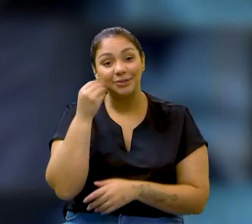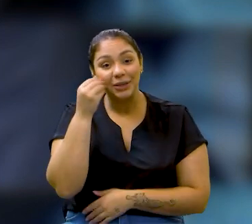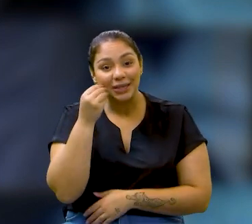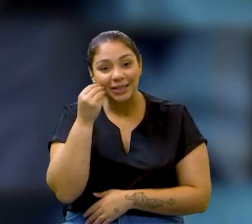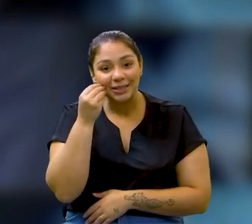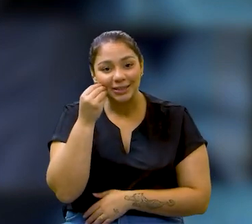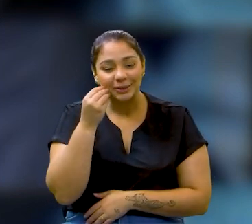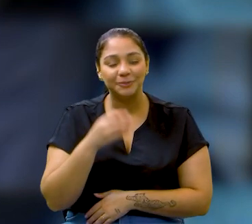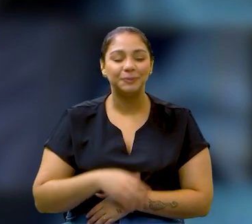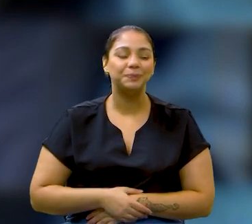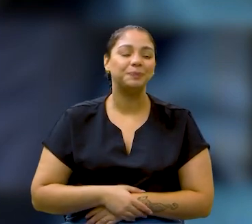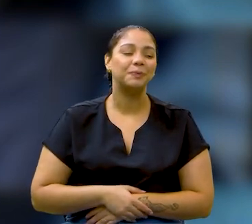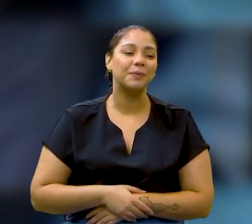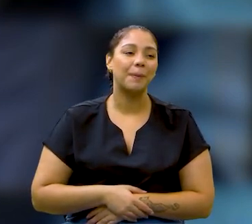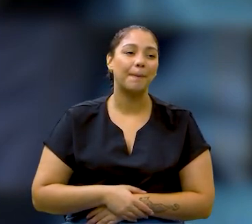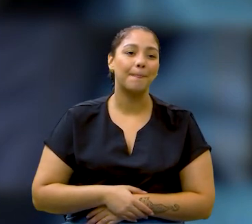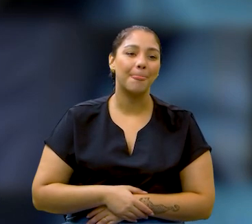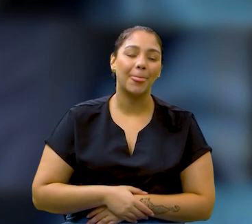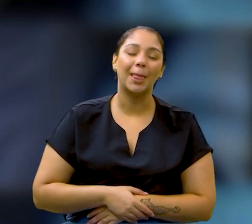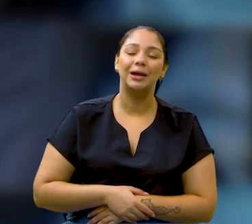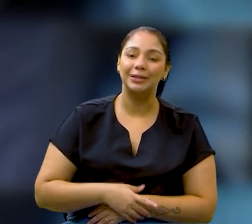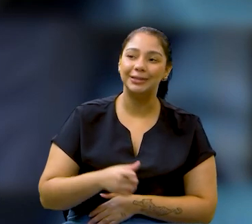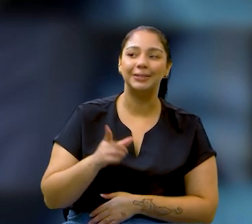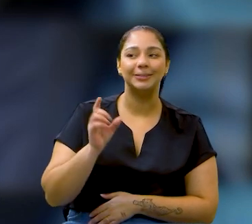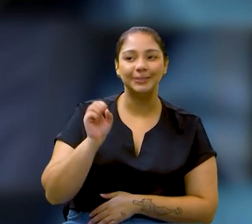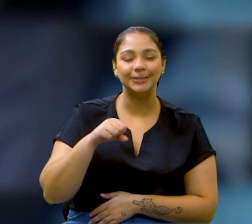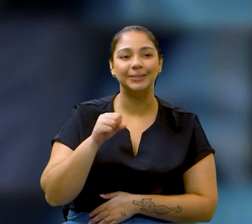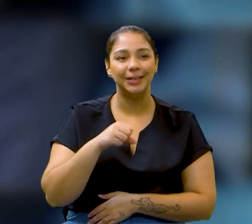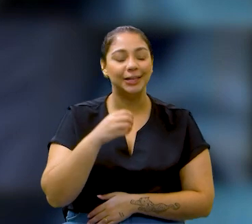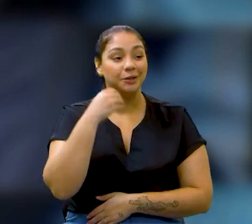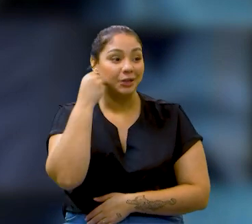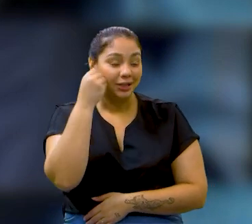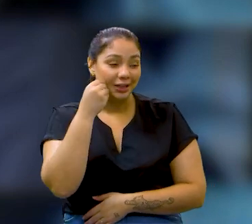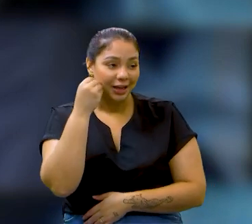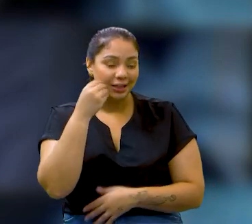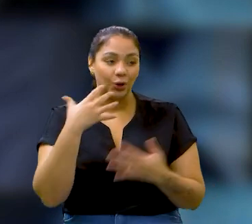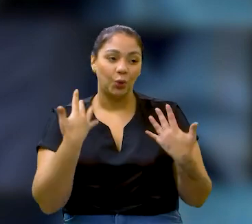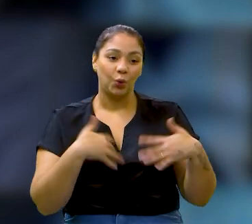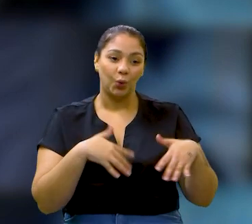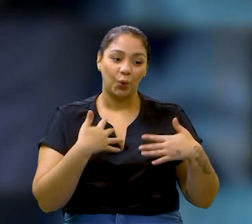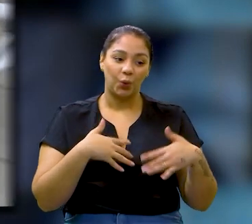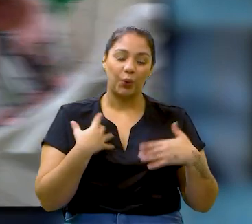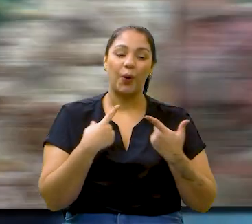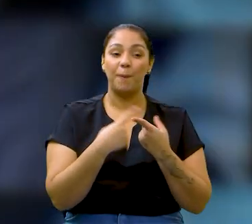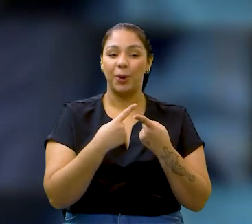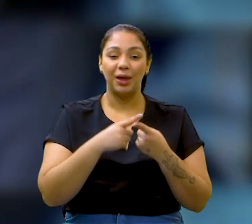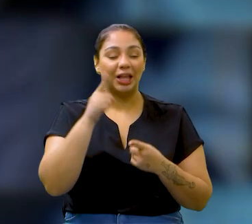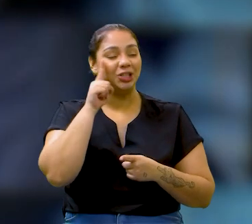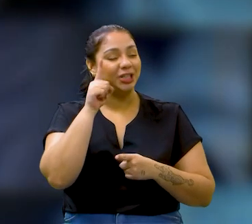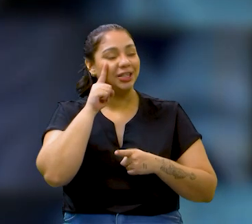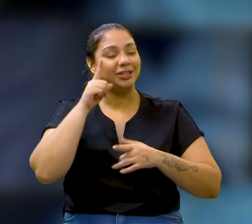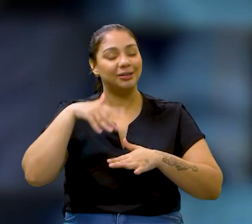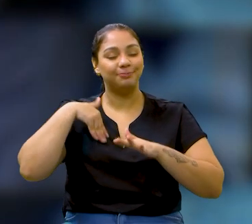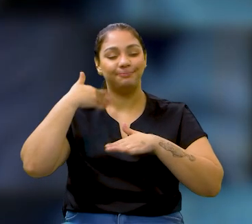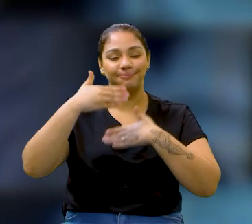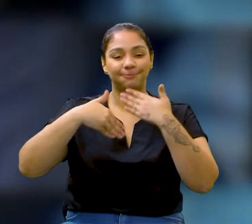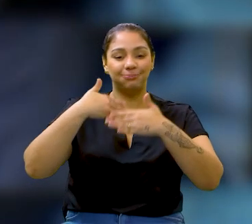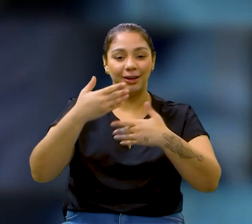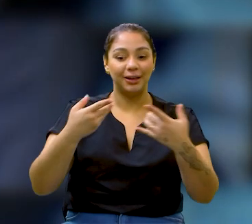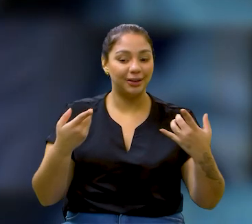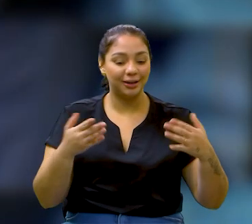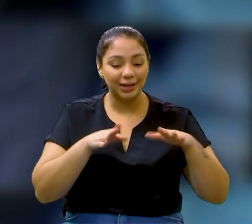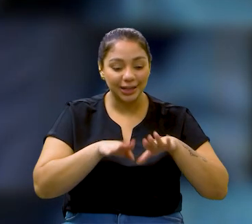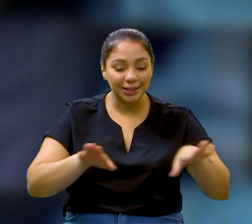legal a experiência? É uma experiência muito boa, porque a gente aprende a cada dia,